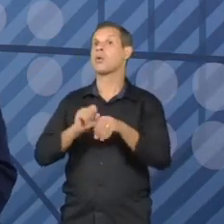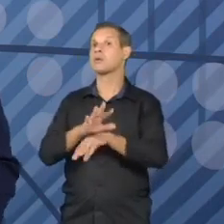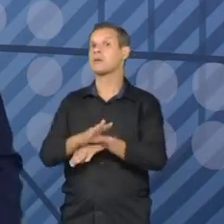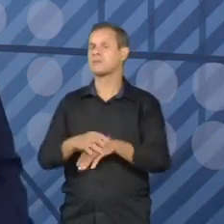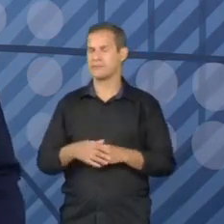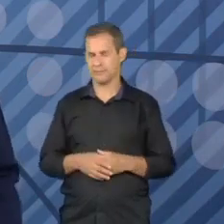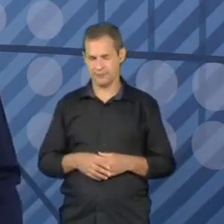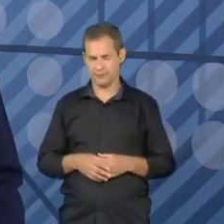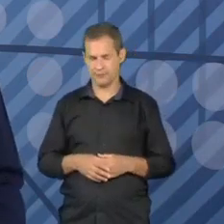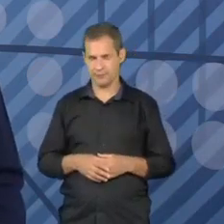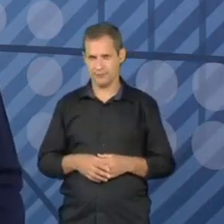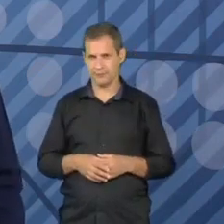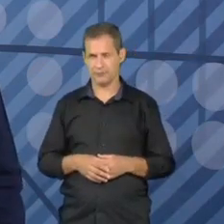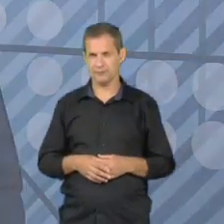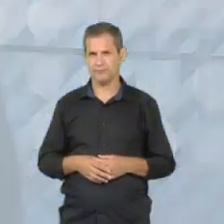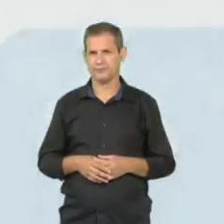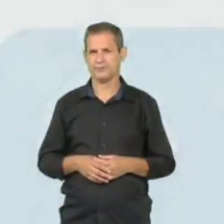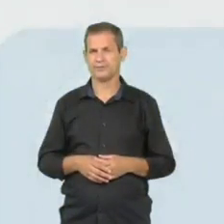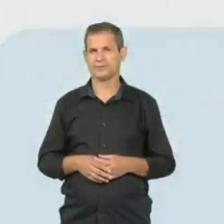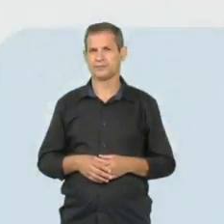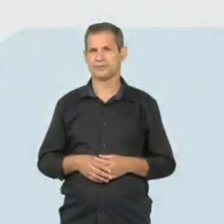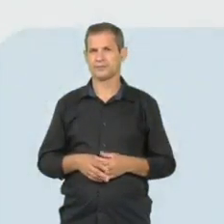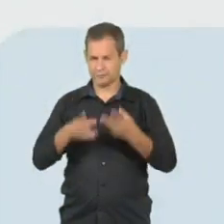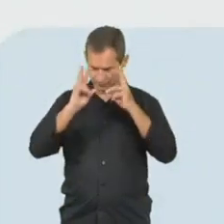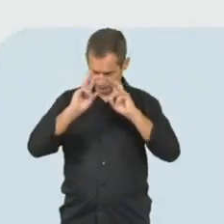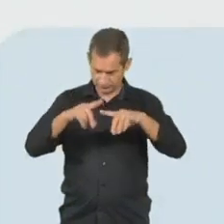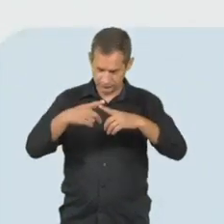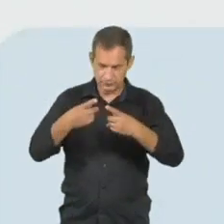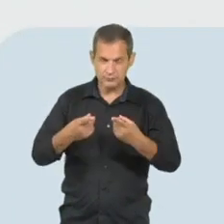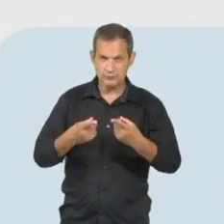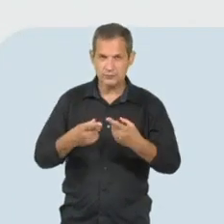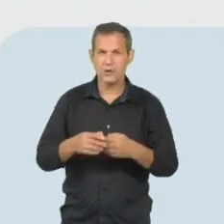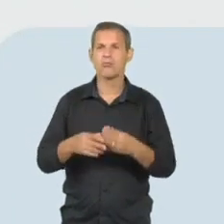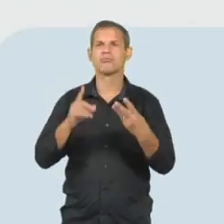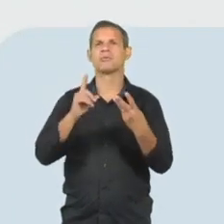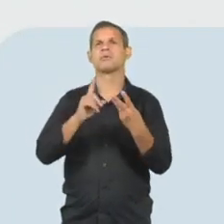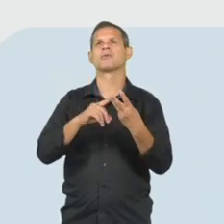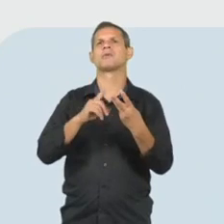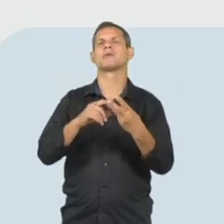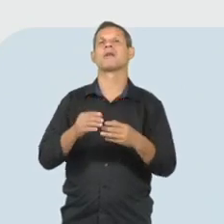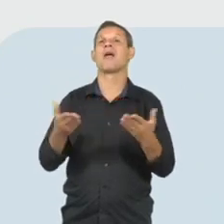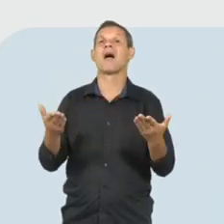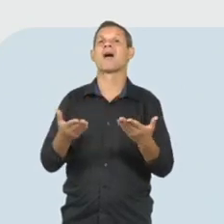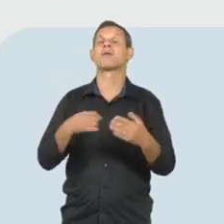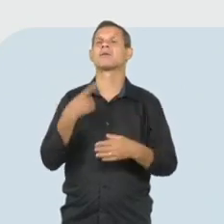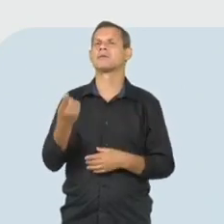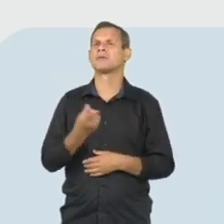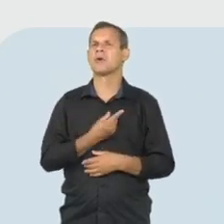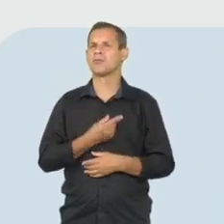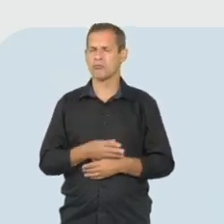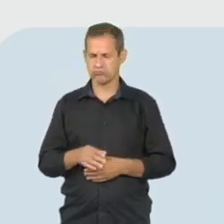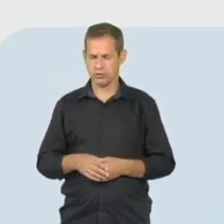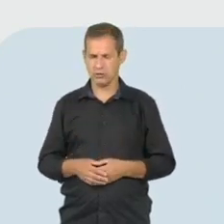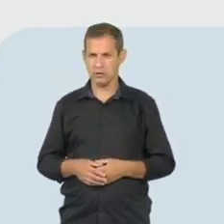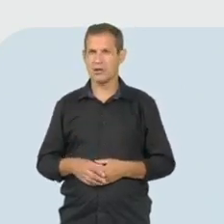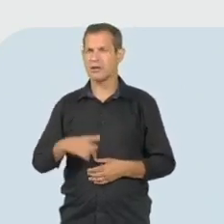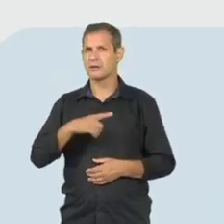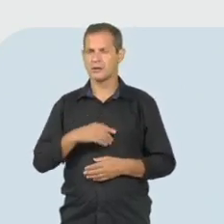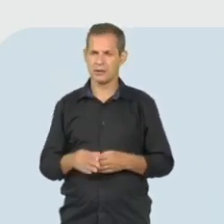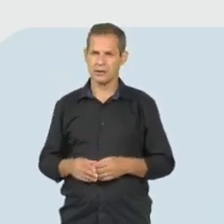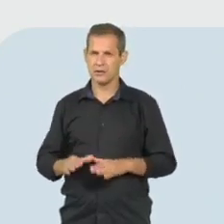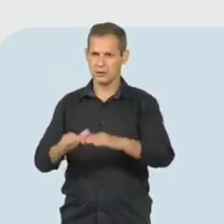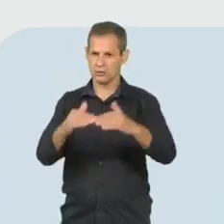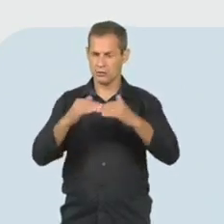nossos outros passos. Vamos lá. Passo 3. Agora, nós vamos fixar um nível